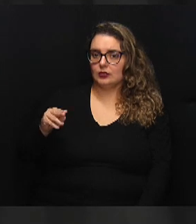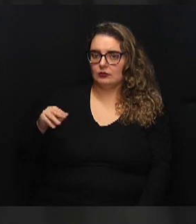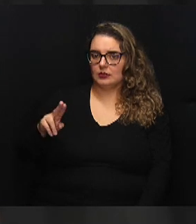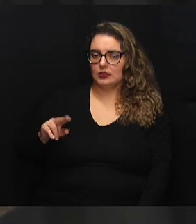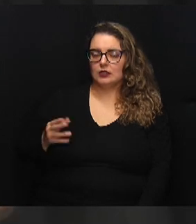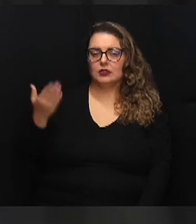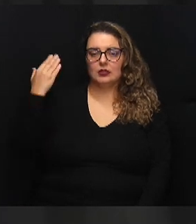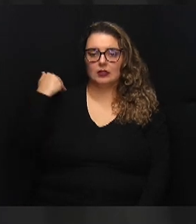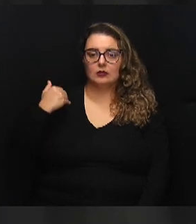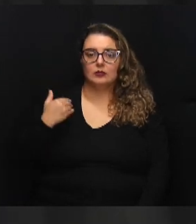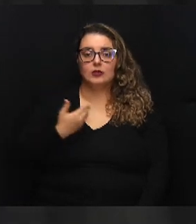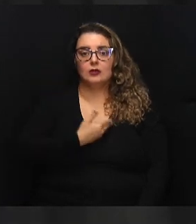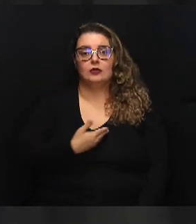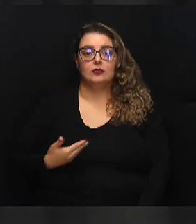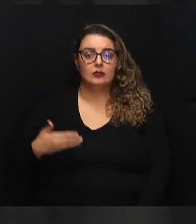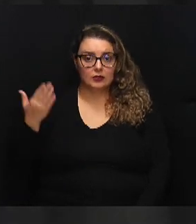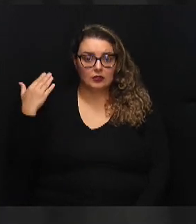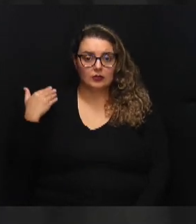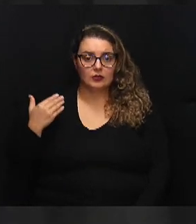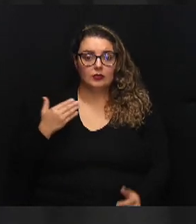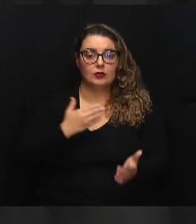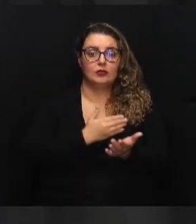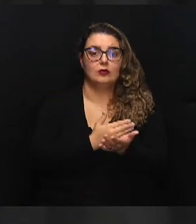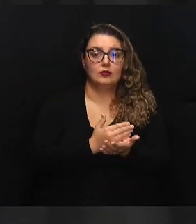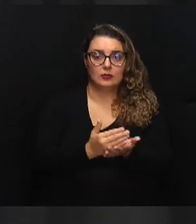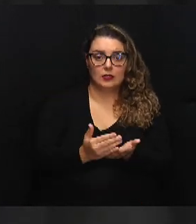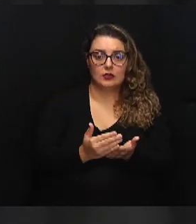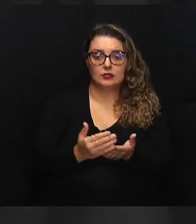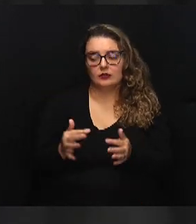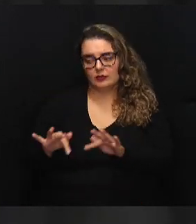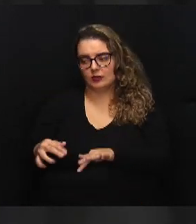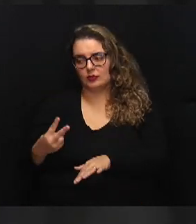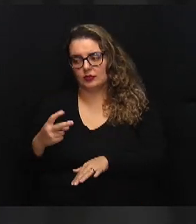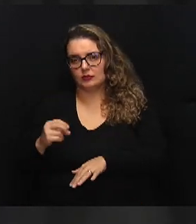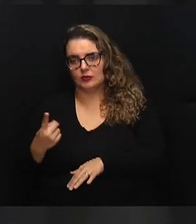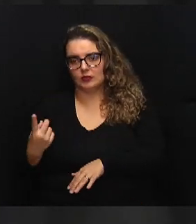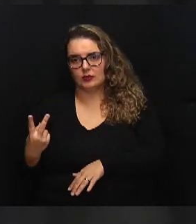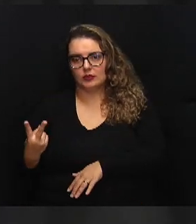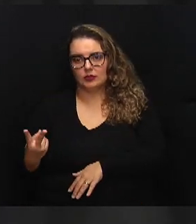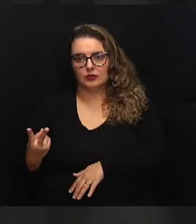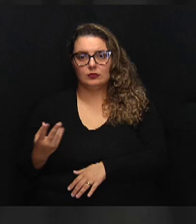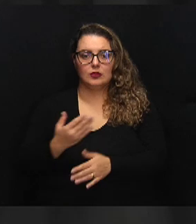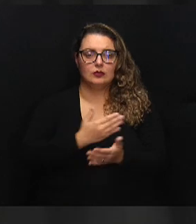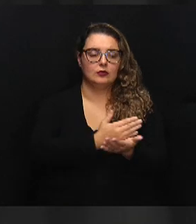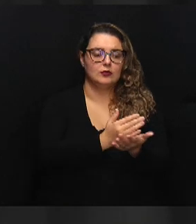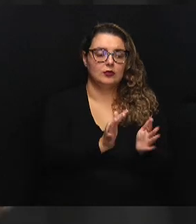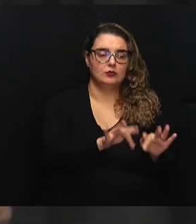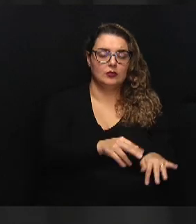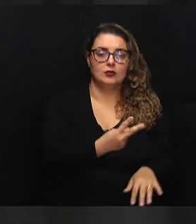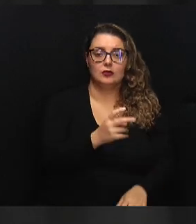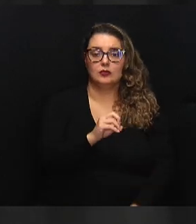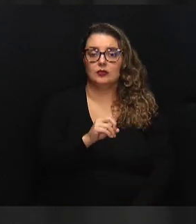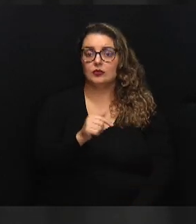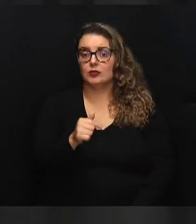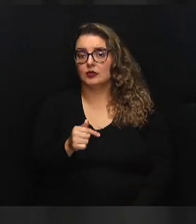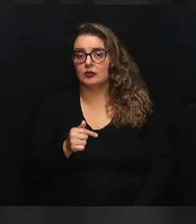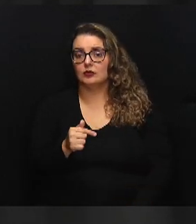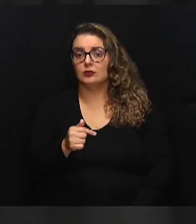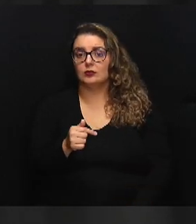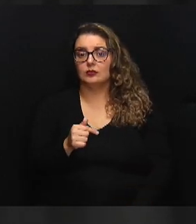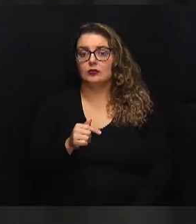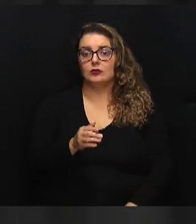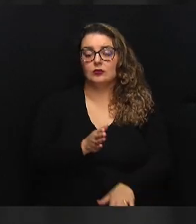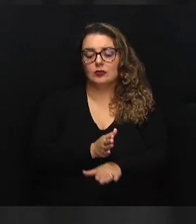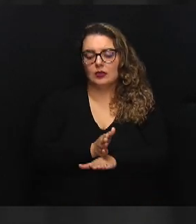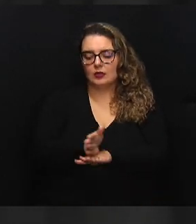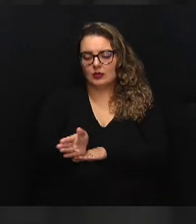que no início das obras, terminou em 2012, mas ela começou no final de 2007, que nós solicitamos a entrada do bairro